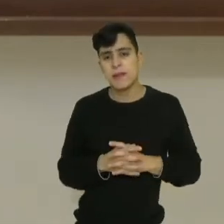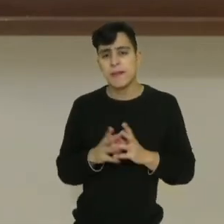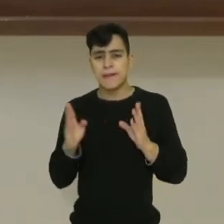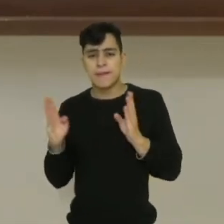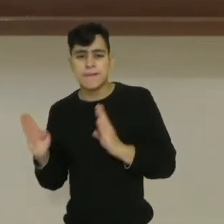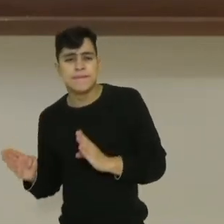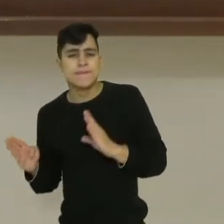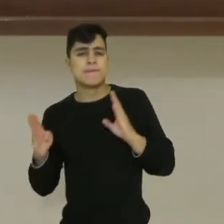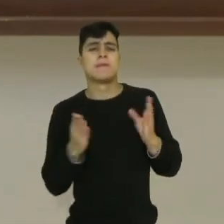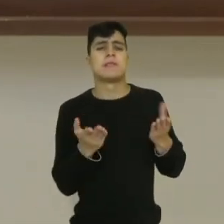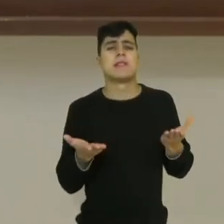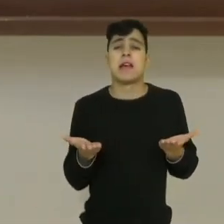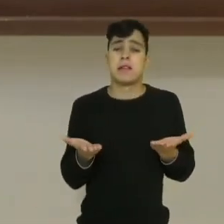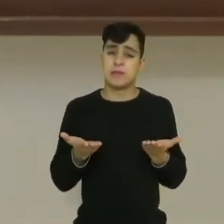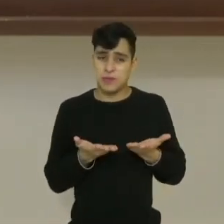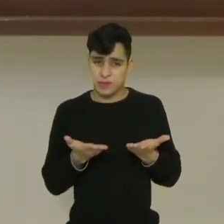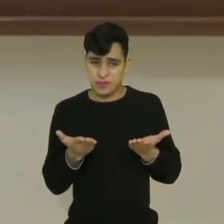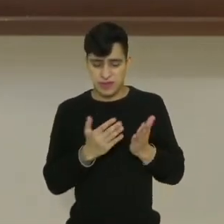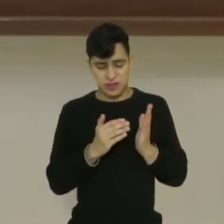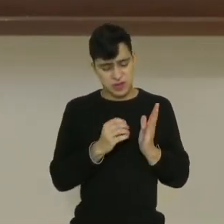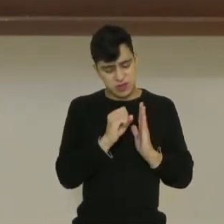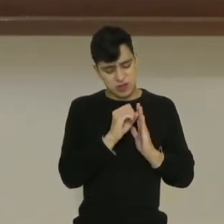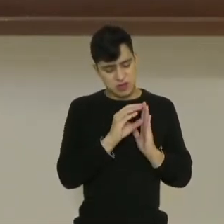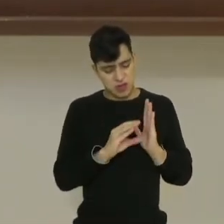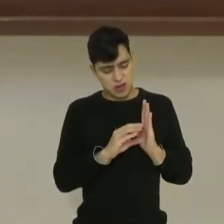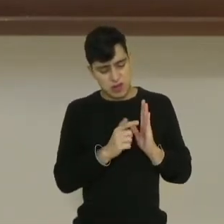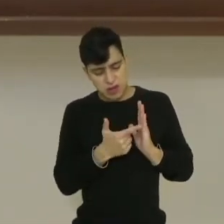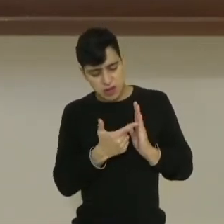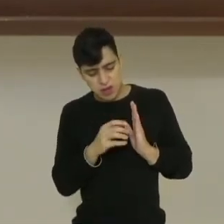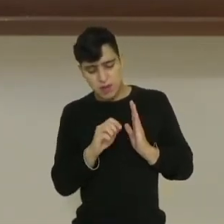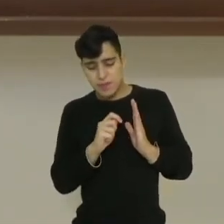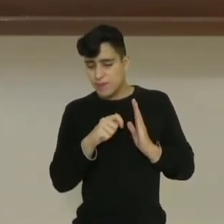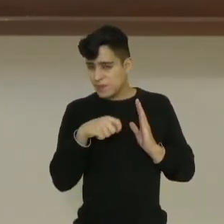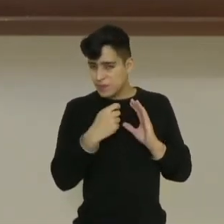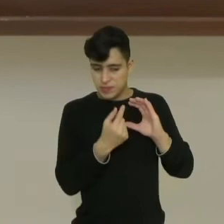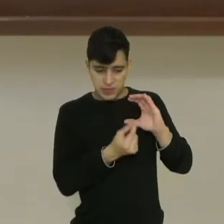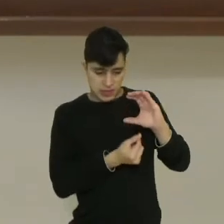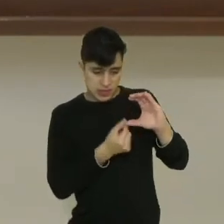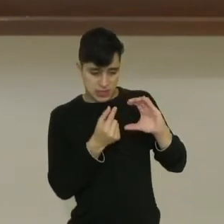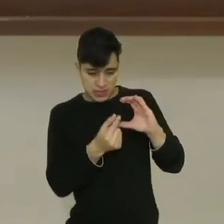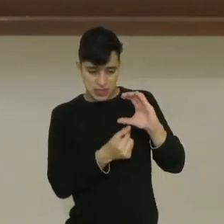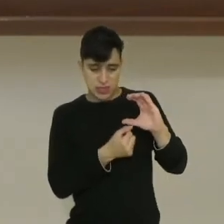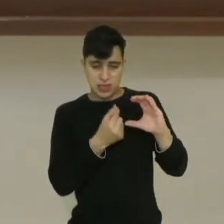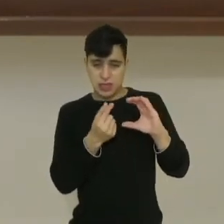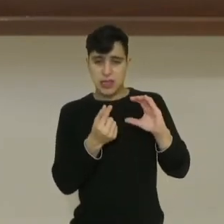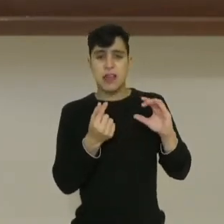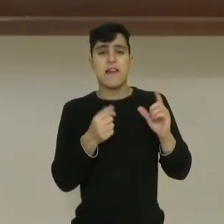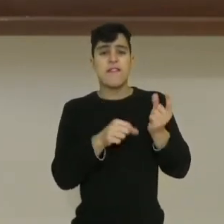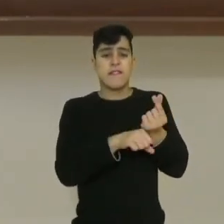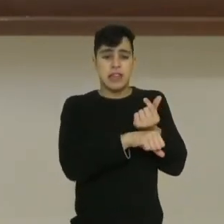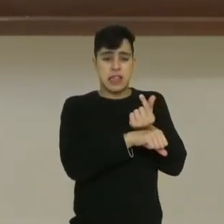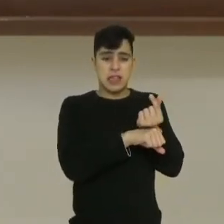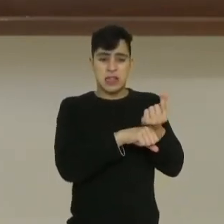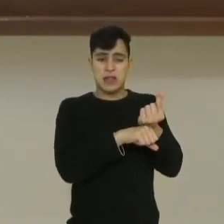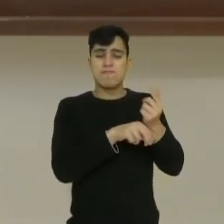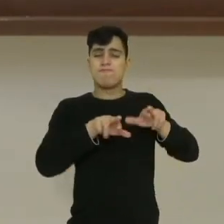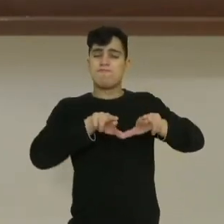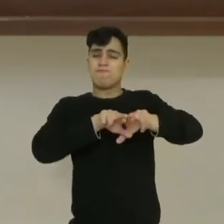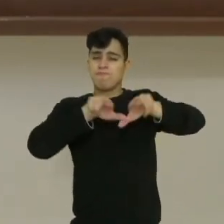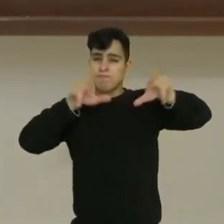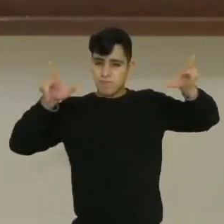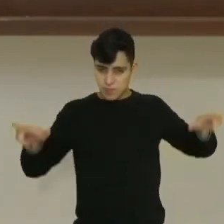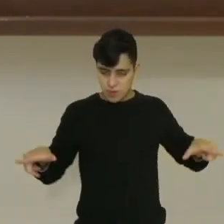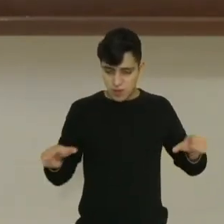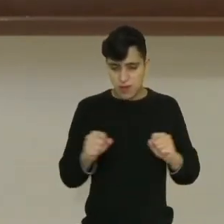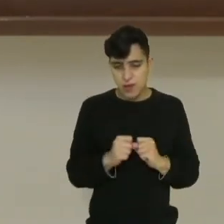atual conjuntura, para muitos a partir do século XX, o chamado capitalismo financeiro, ele muda um pouquinho o foco. O